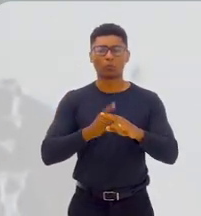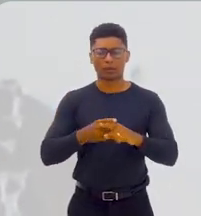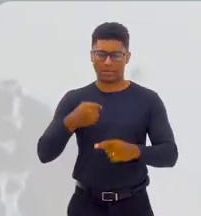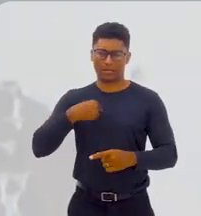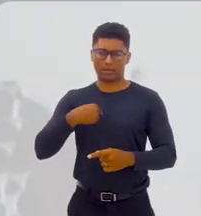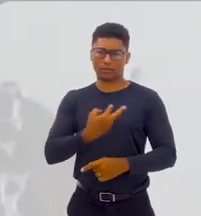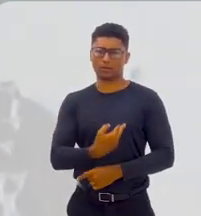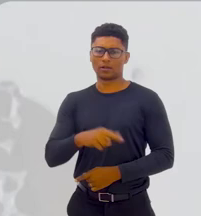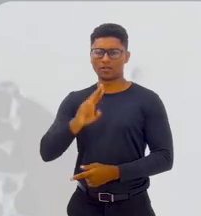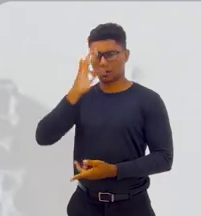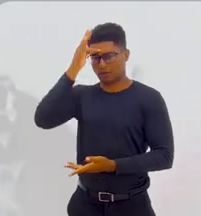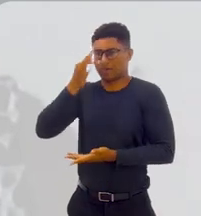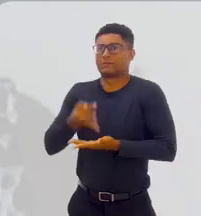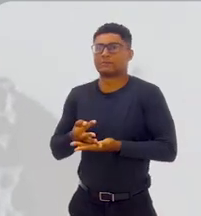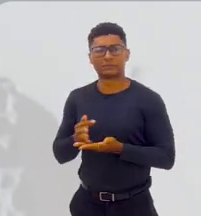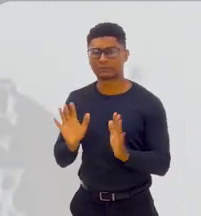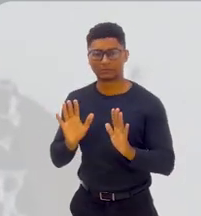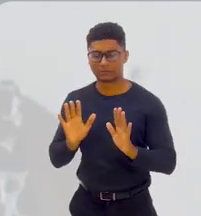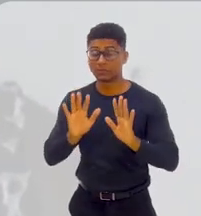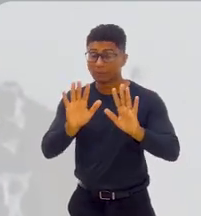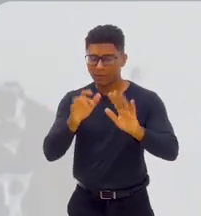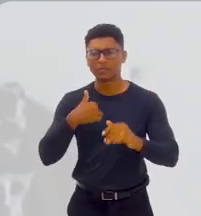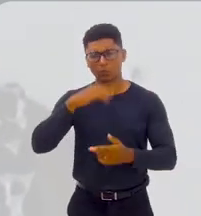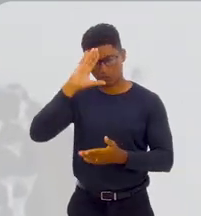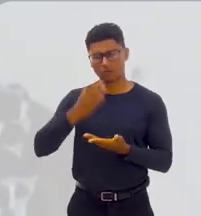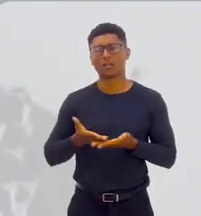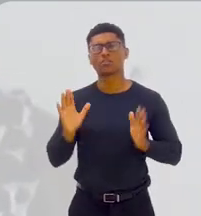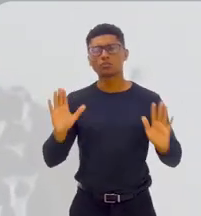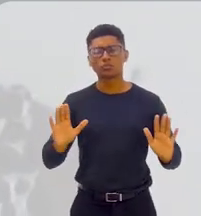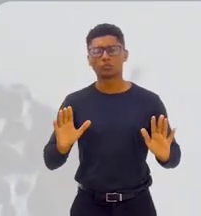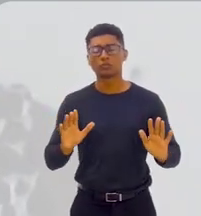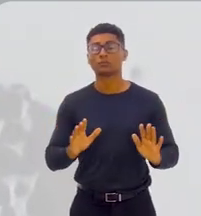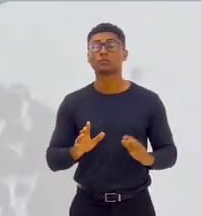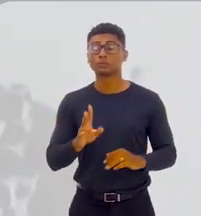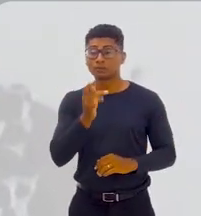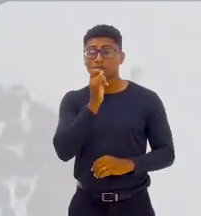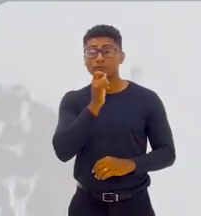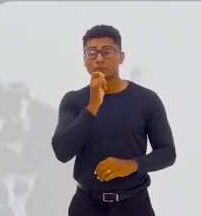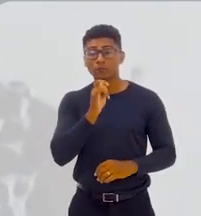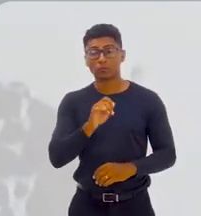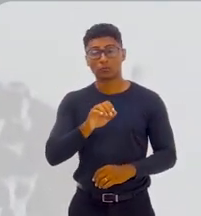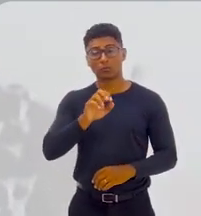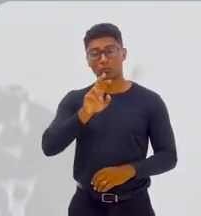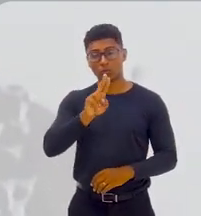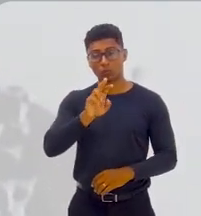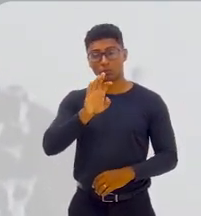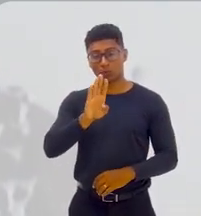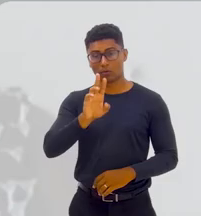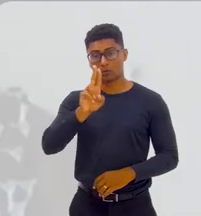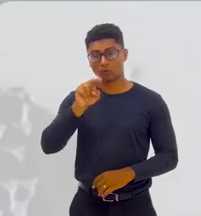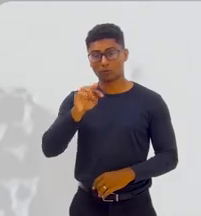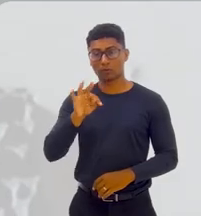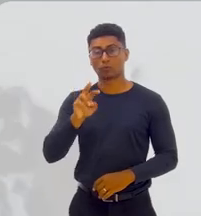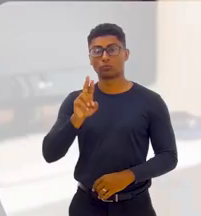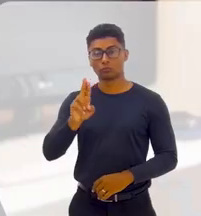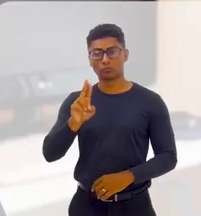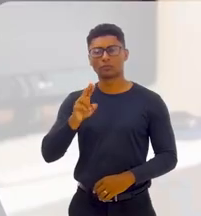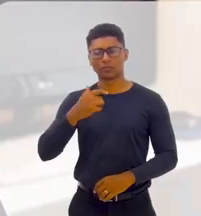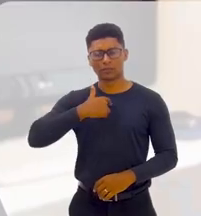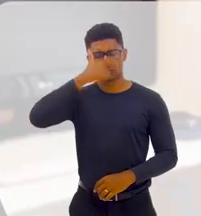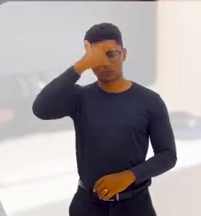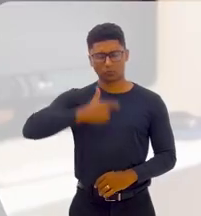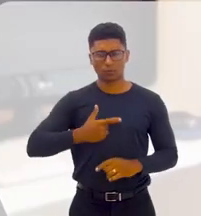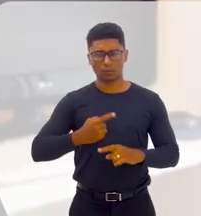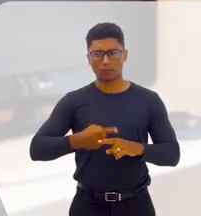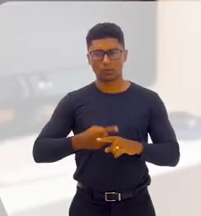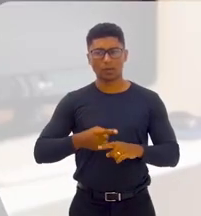não pratique essa religião, eu acredito em tudo isso, né? Então, por exemplo, tem uma filosofia que é o Ubuntu, que você já deve ter ouvido falar. Eu sou porque